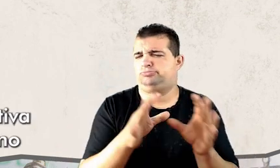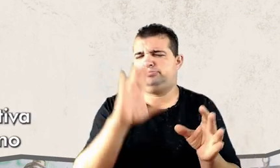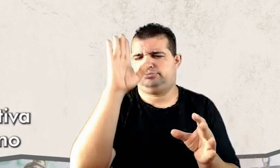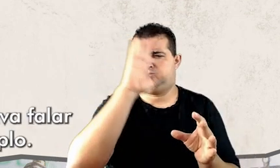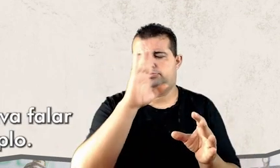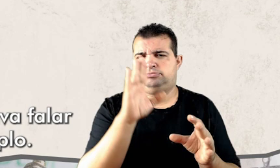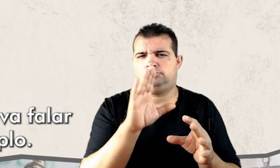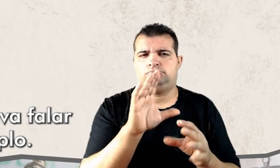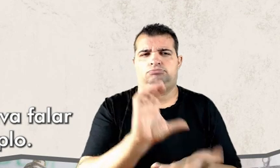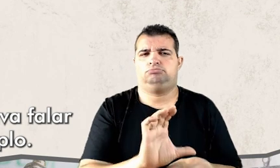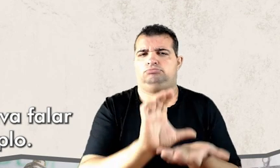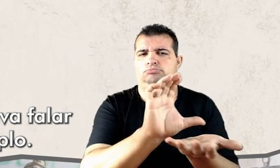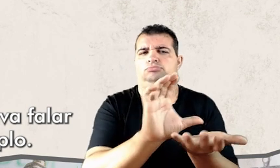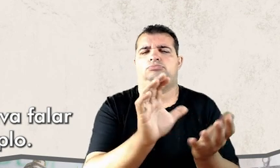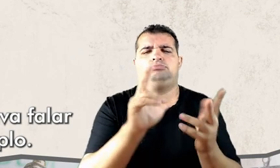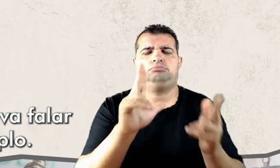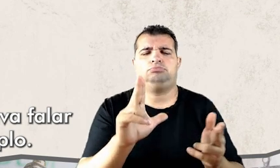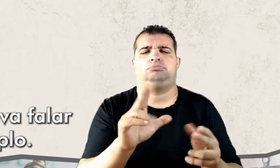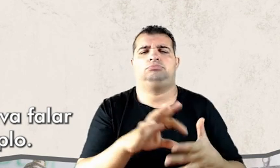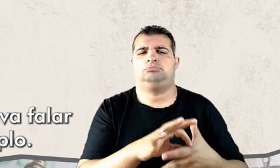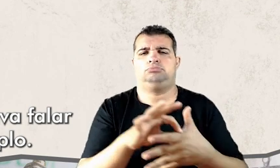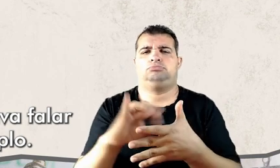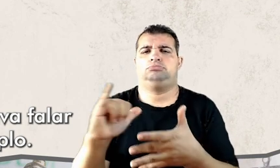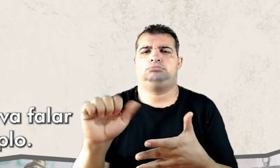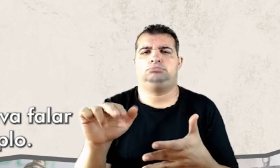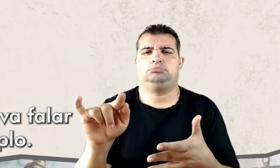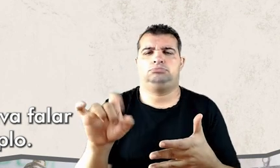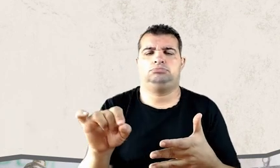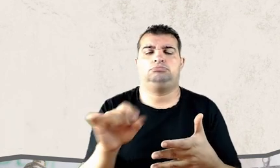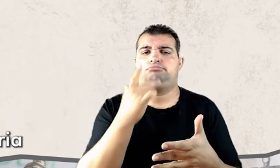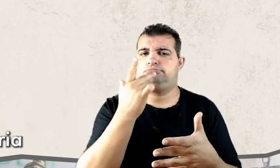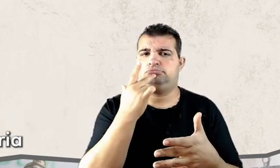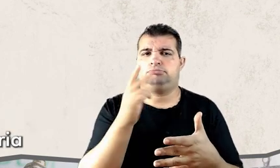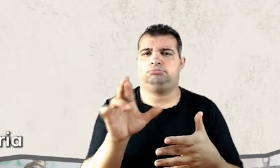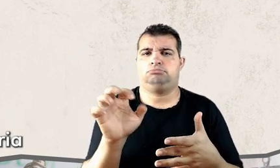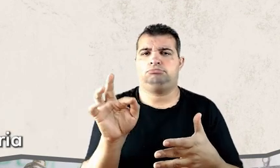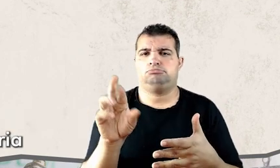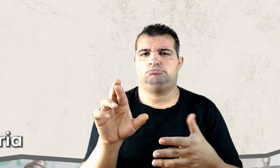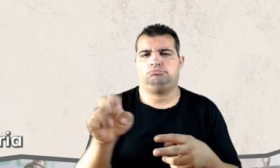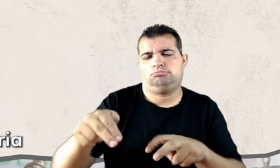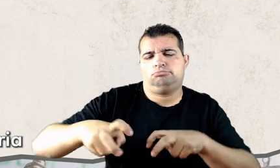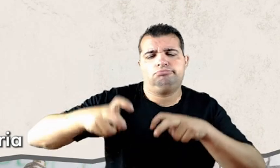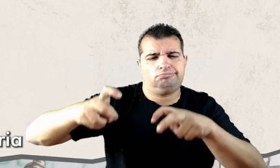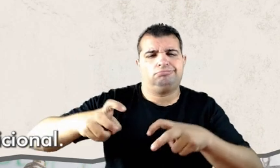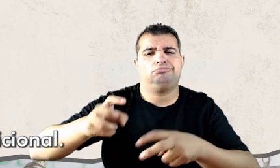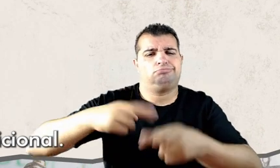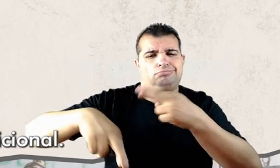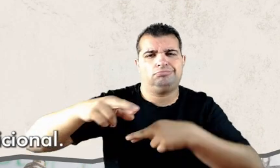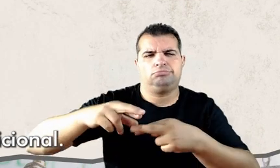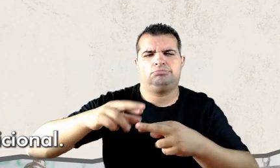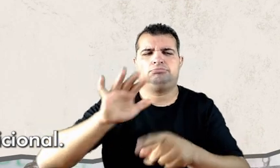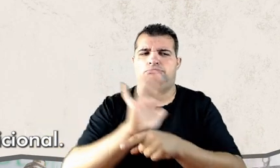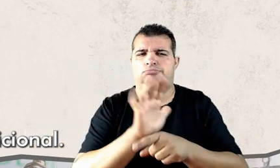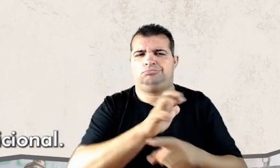Brasil do comunismo de um líder como Jango, que ousava falar em reforma agrária, por exemplo. E o golpe teve apoio da maioria da